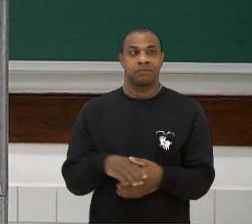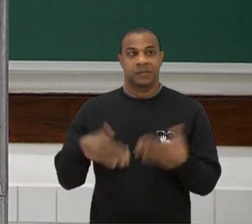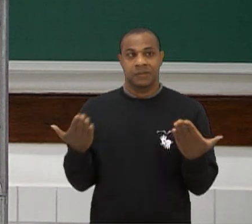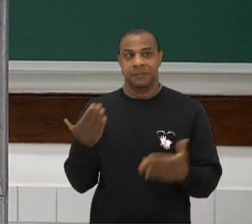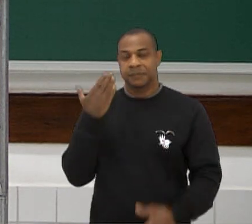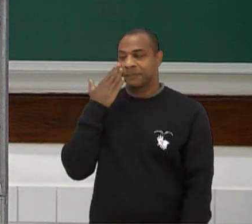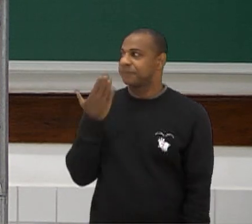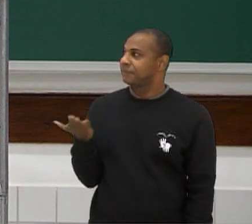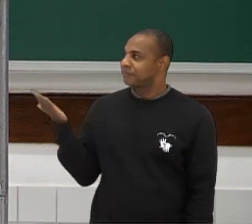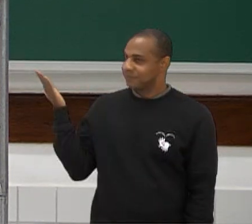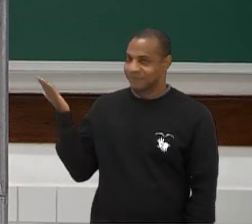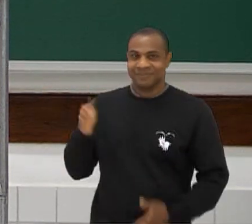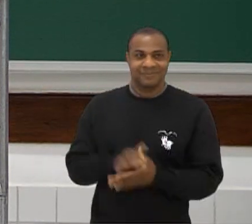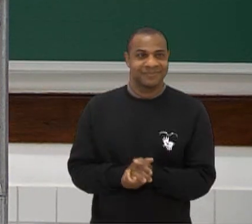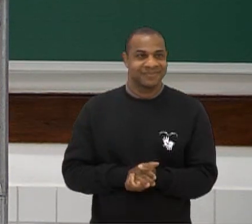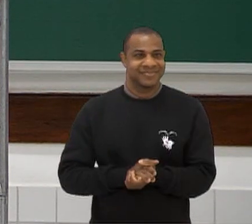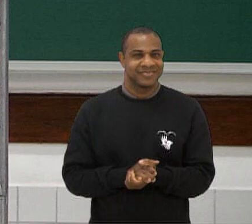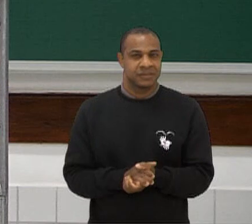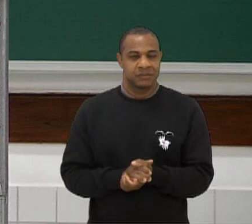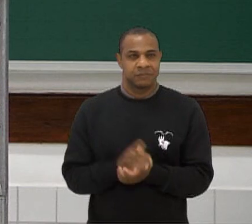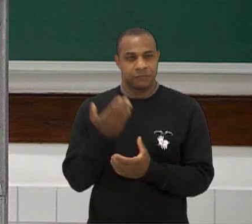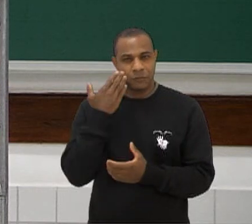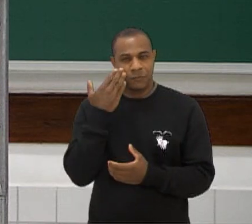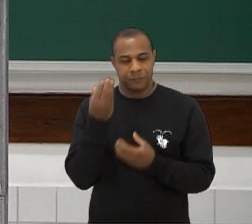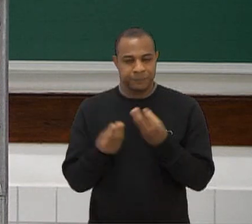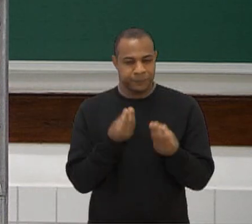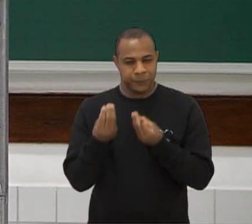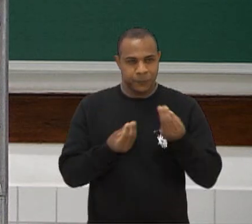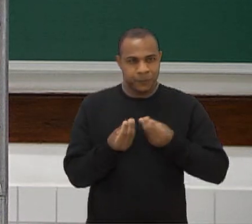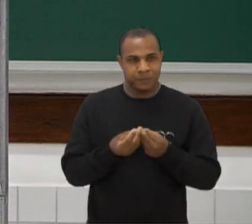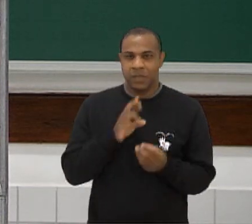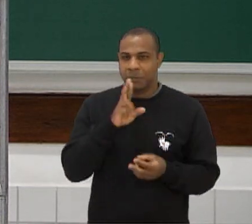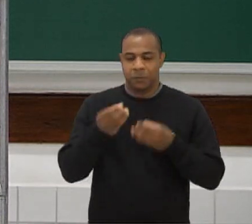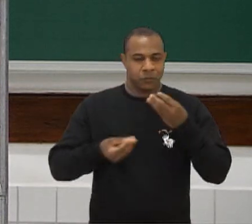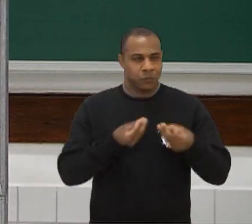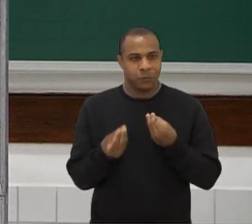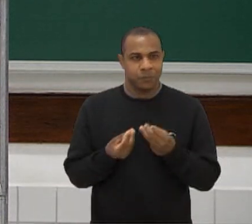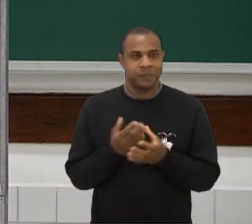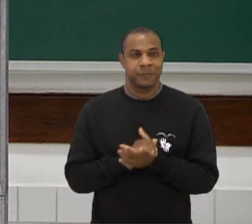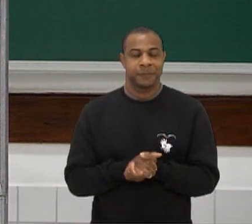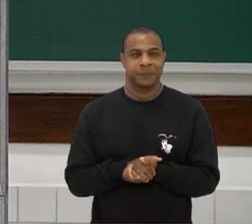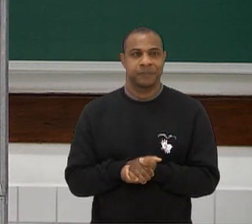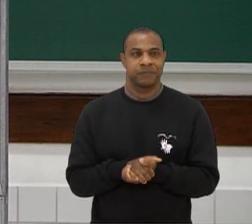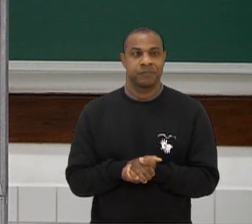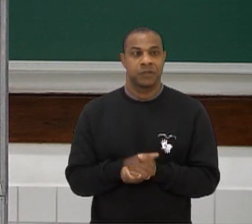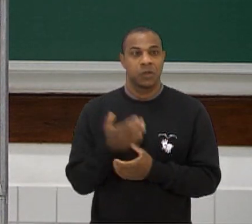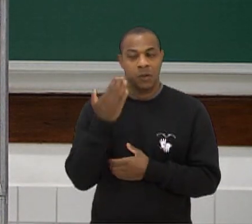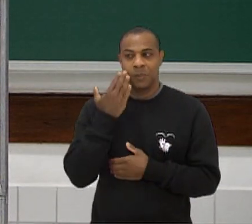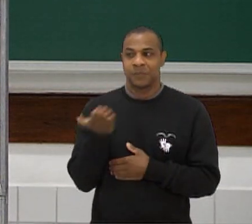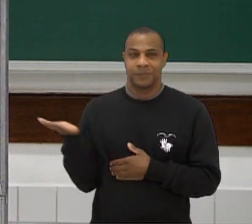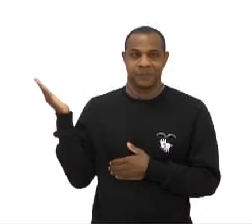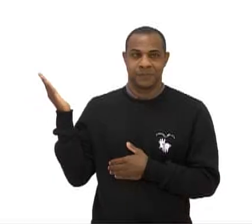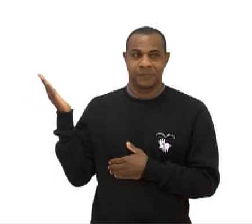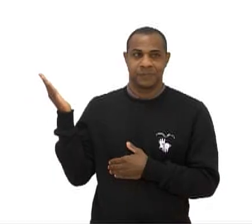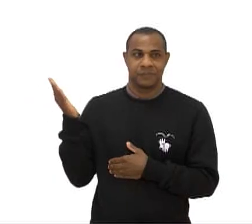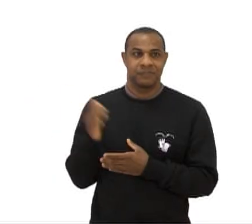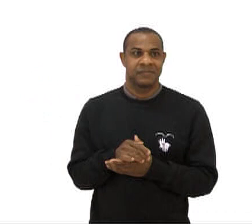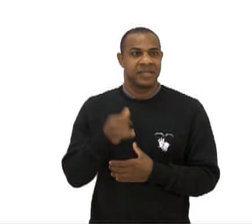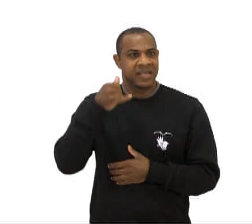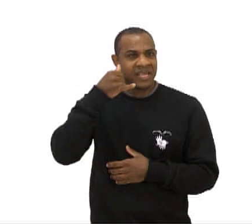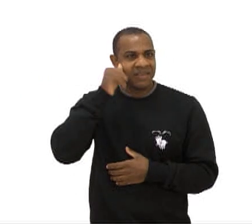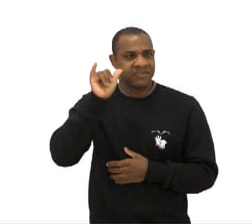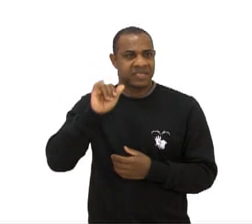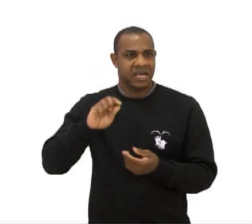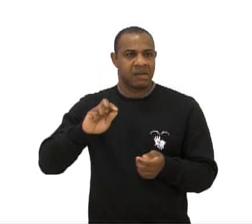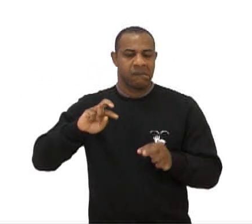Vamos lá então, querido estudante, para a gente averiguar algumas definições aqui, certo? Então me acompanhe nas opções de resposta. Olha o que temos ali, evitar distorções.